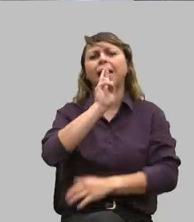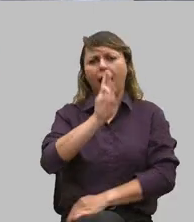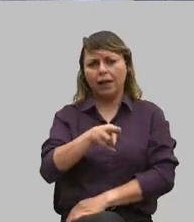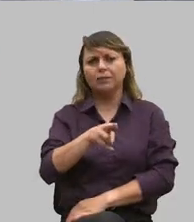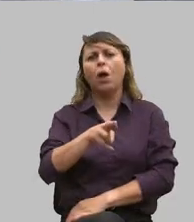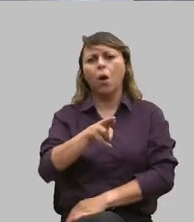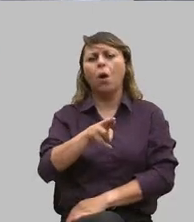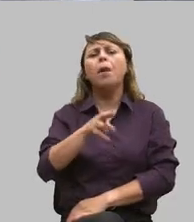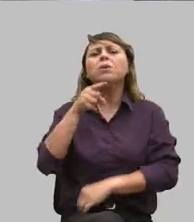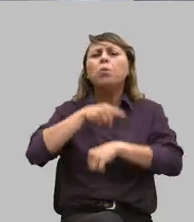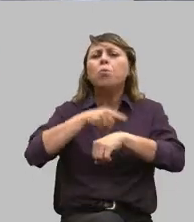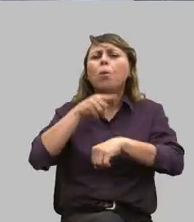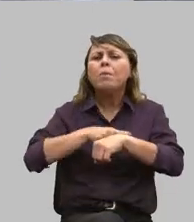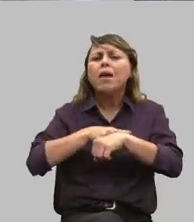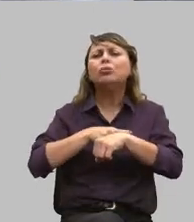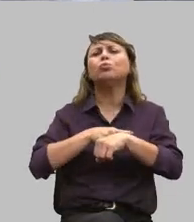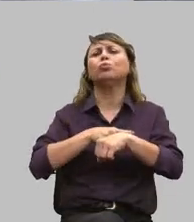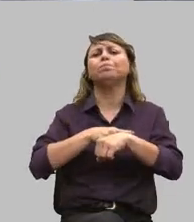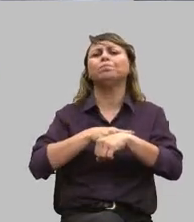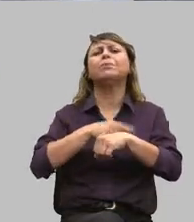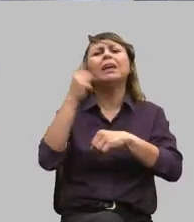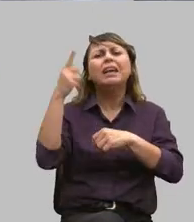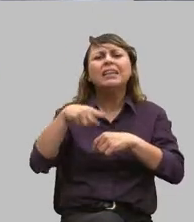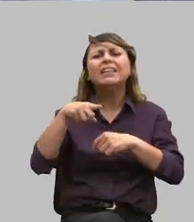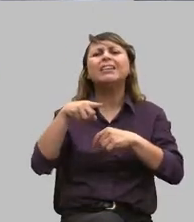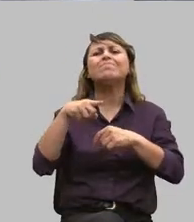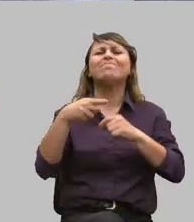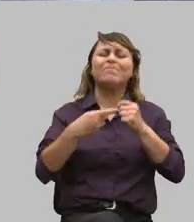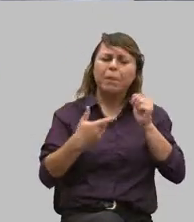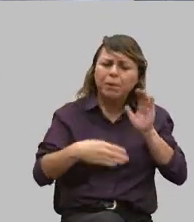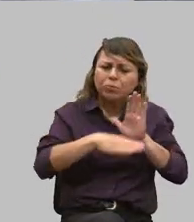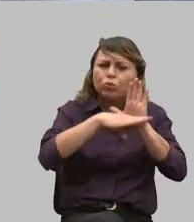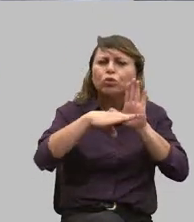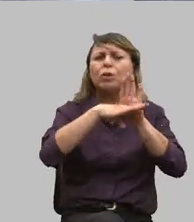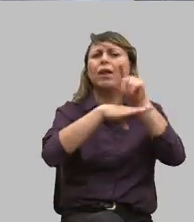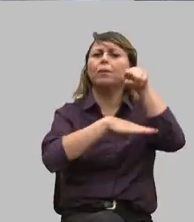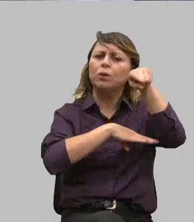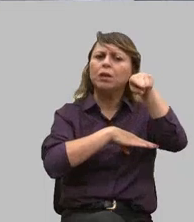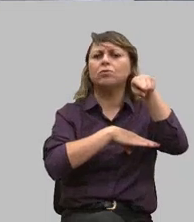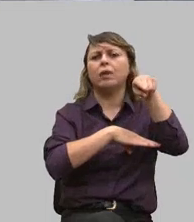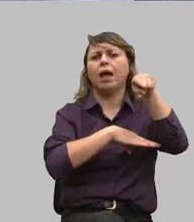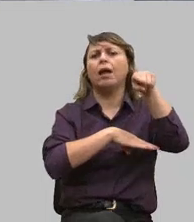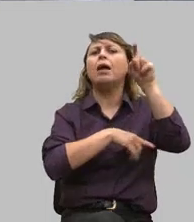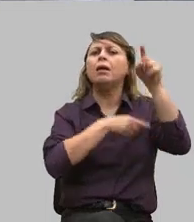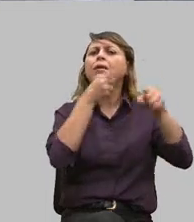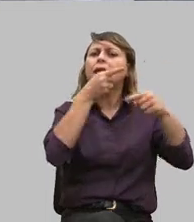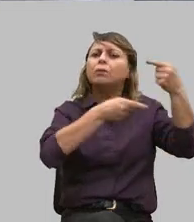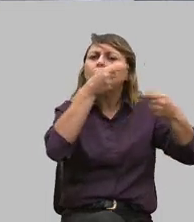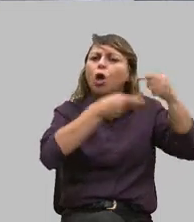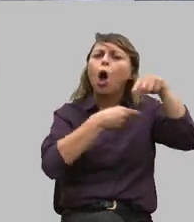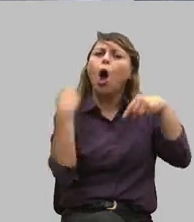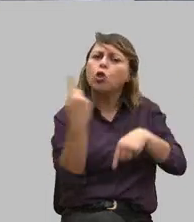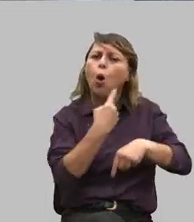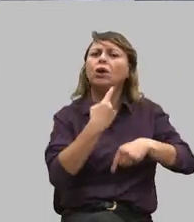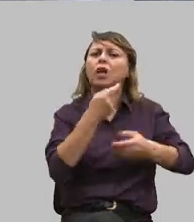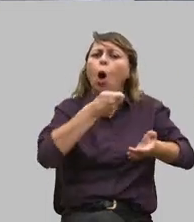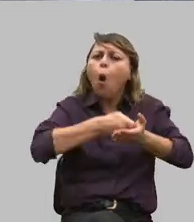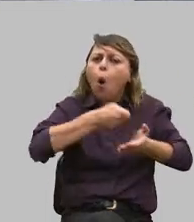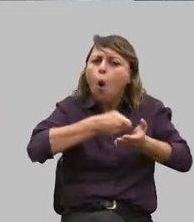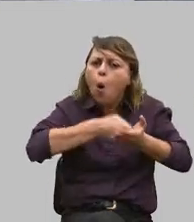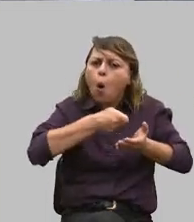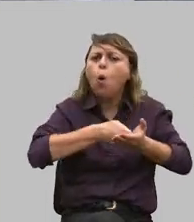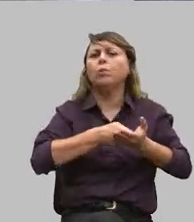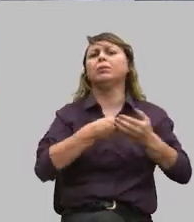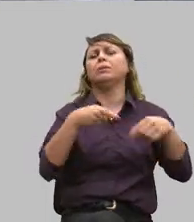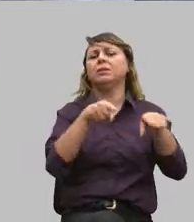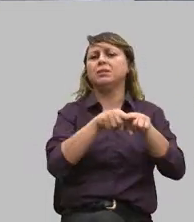único importantíssimo que supera qualquer coisa ruim da política né a gente tá fazendo isso aqui é nosso papel nossa obrigação Parabéns